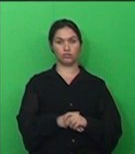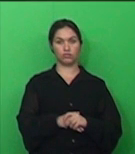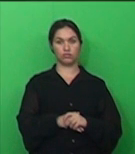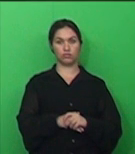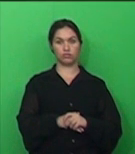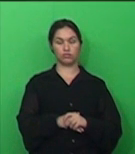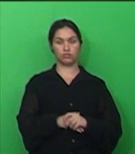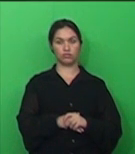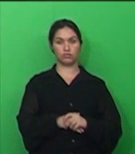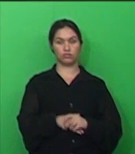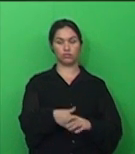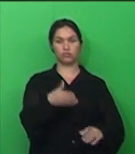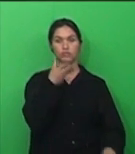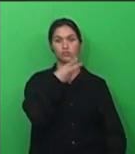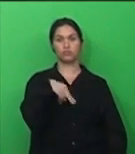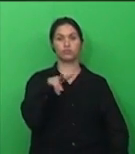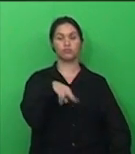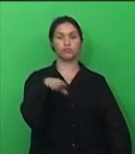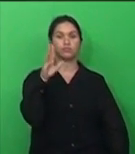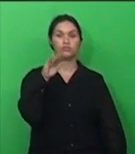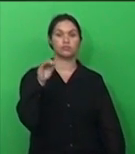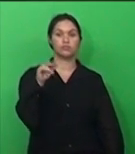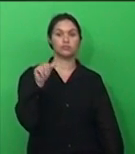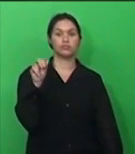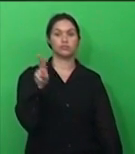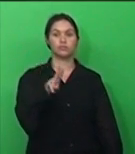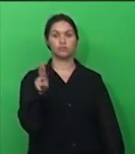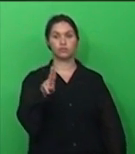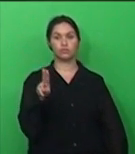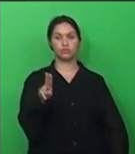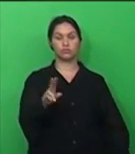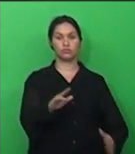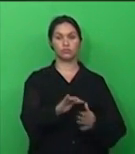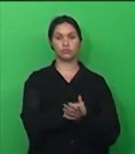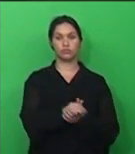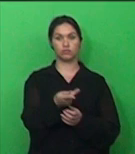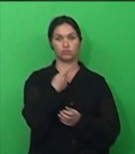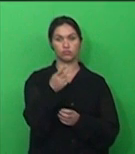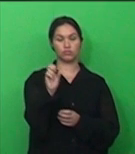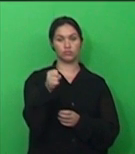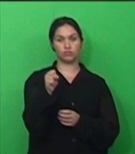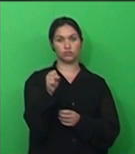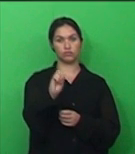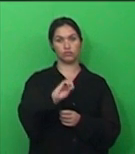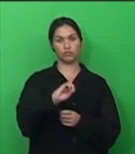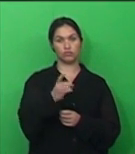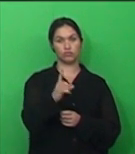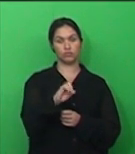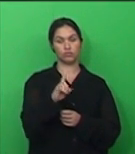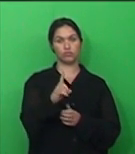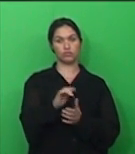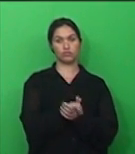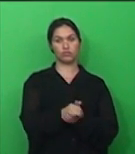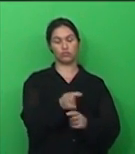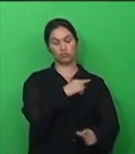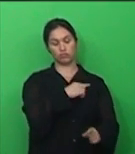Os vereadores serão chamados nominalmente e se posicionarão contra ou a favor do